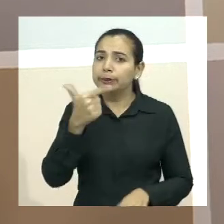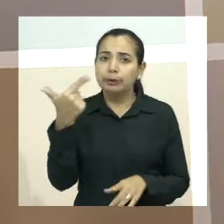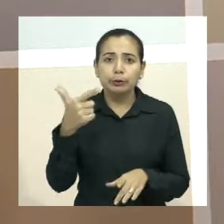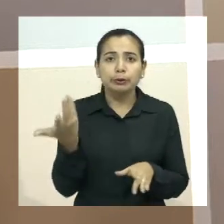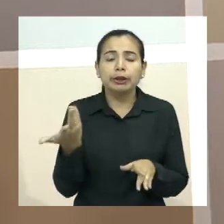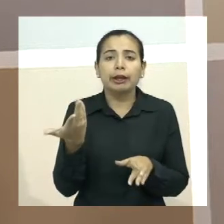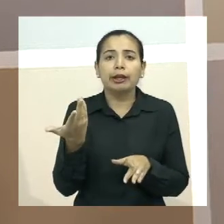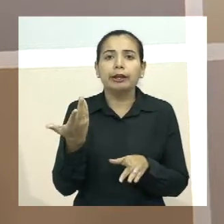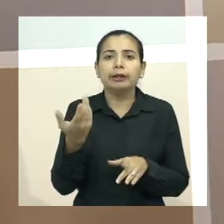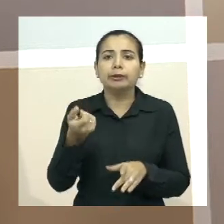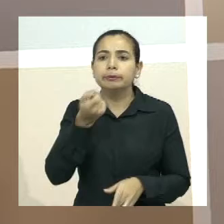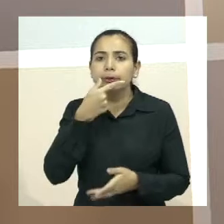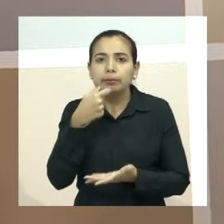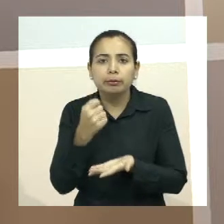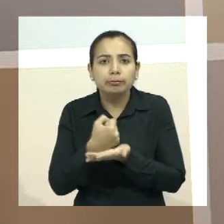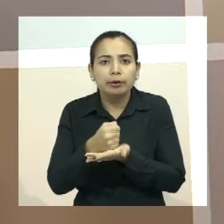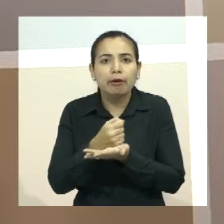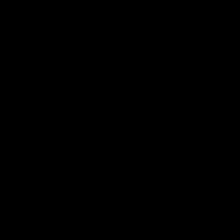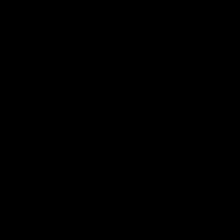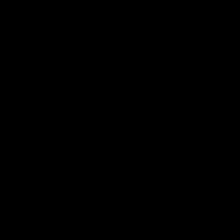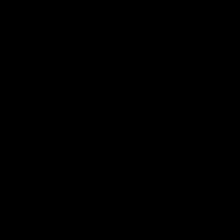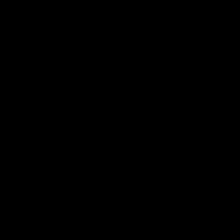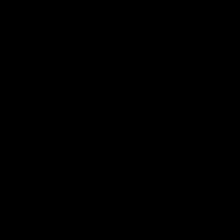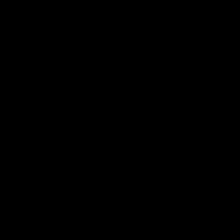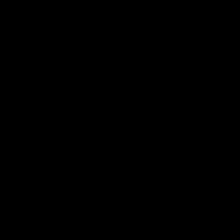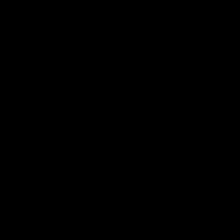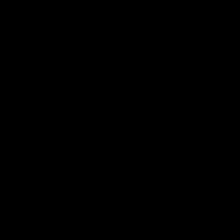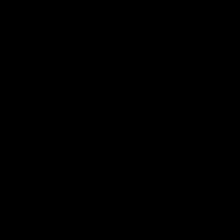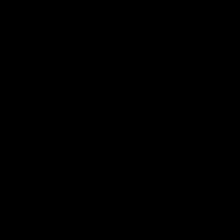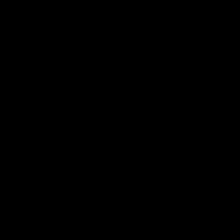métodos contraceptivos, muitas vezes não.